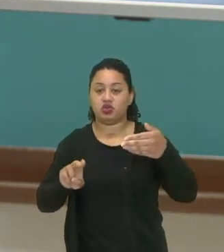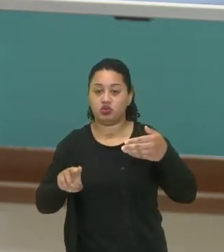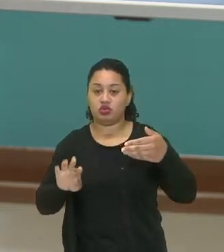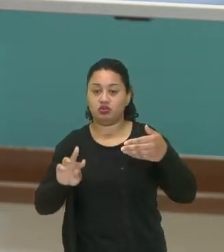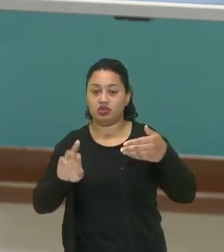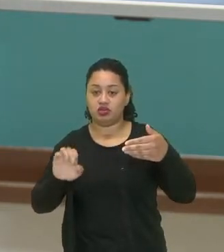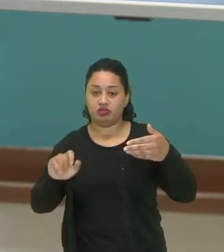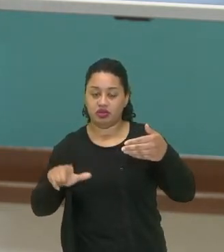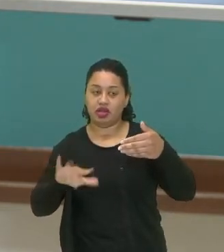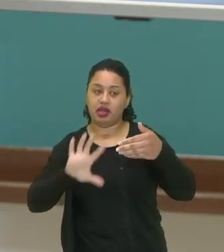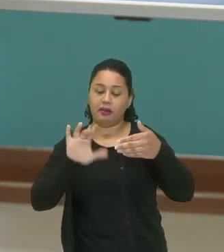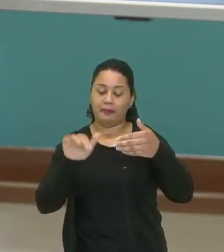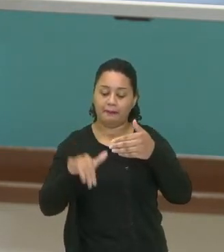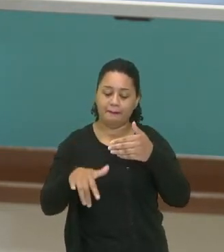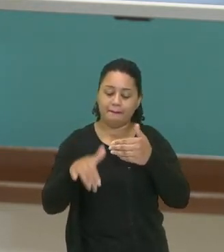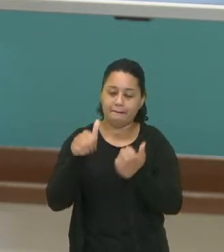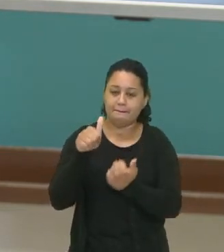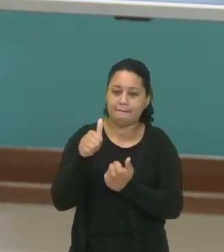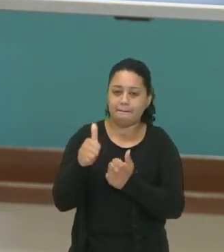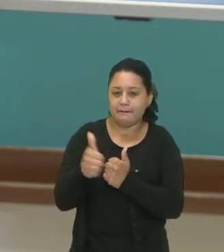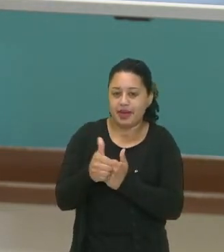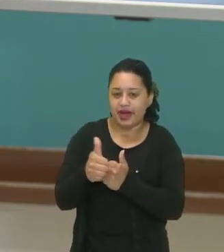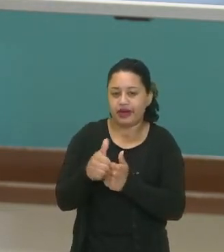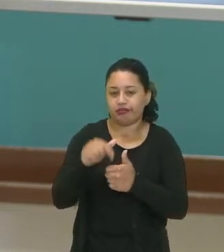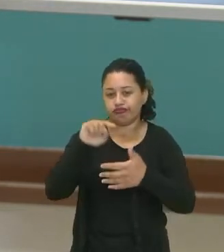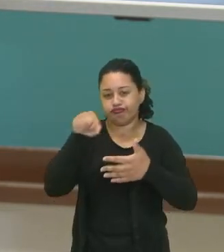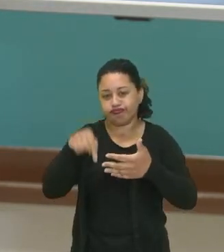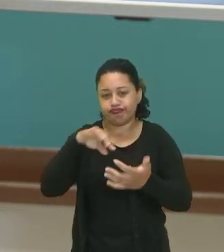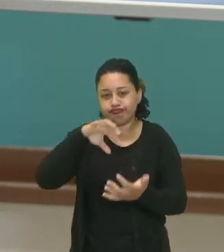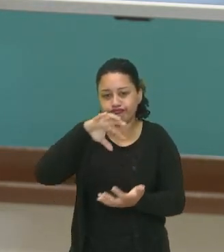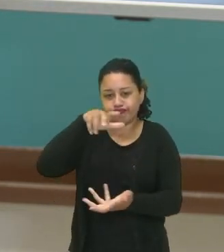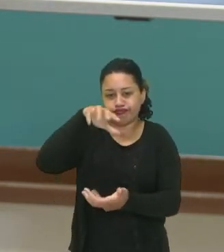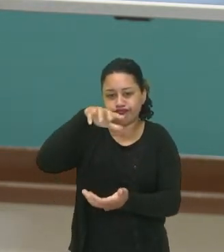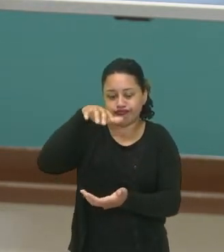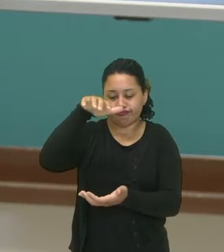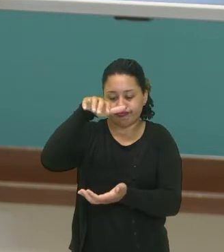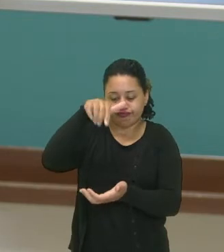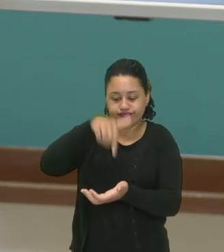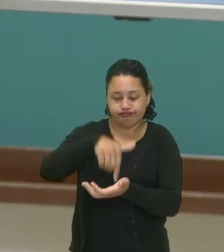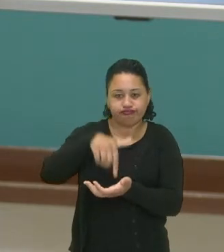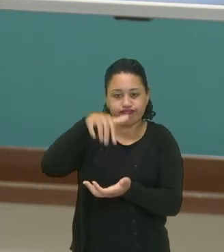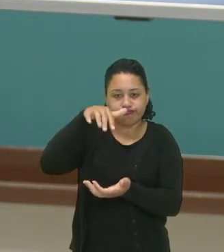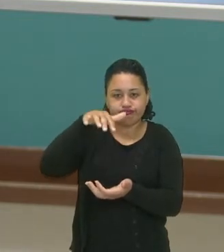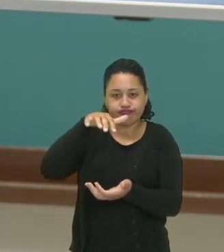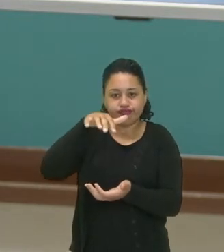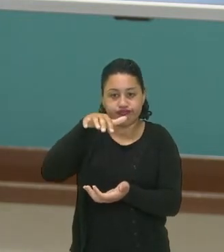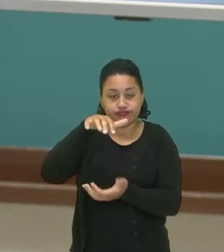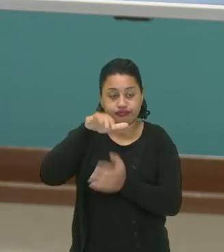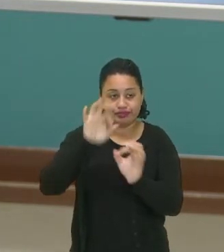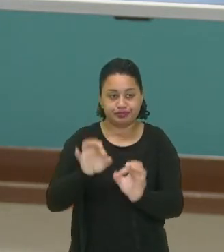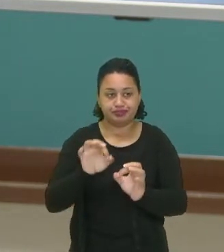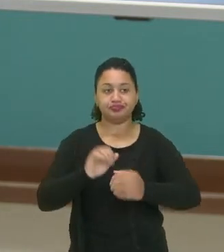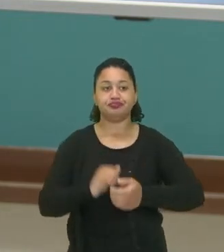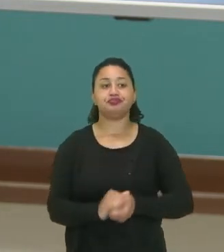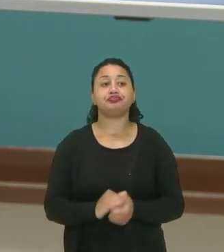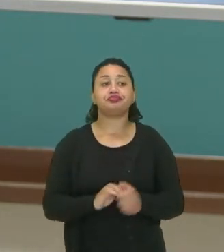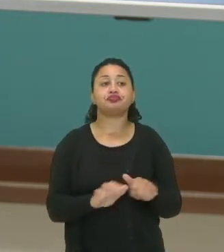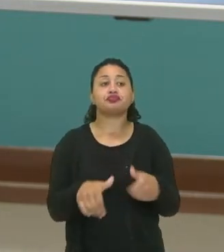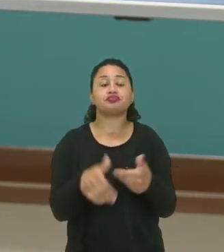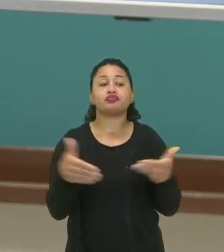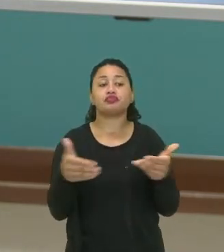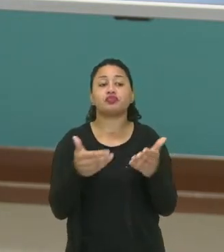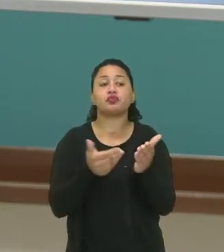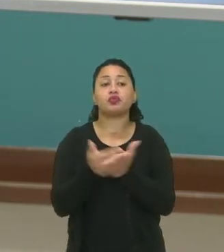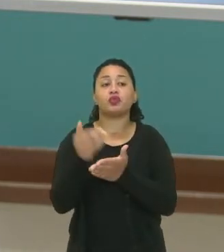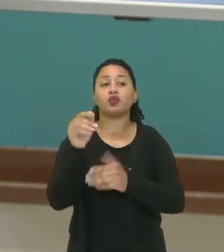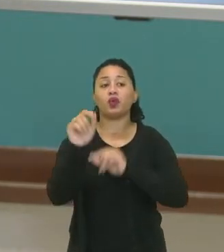aí, no sentido de indo em direção às extremidades do planeta, tá bom? Muito bem. Então vamos começar